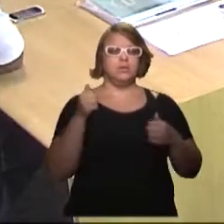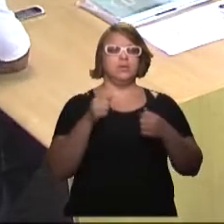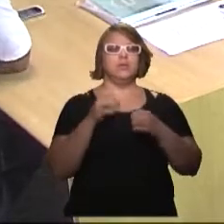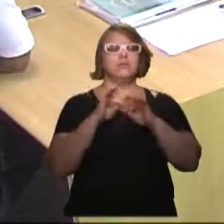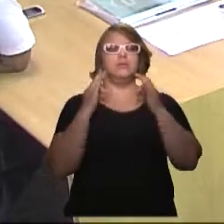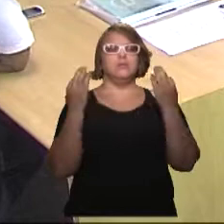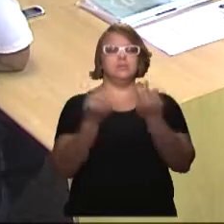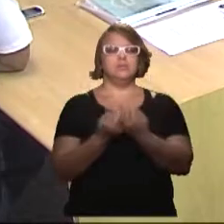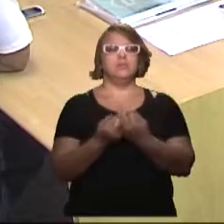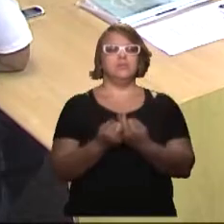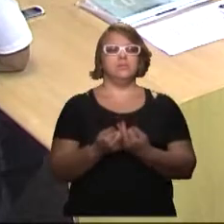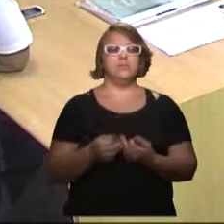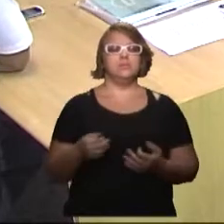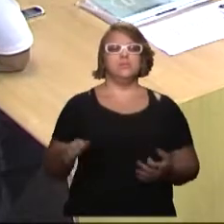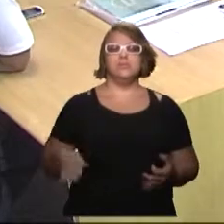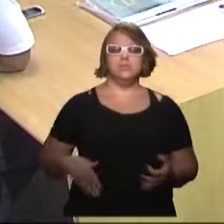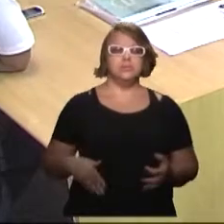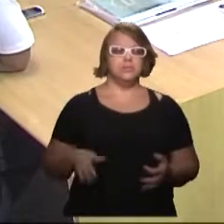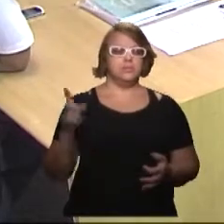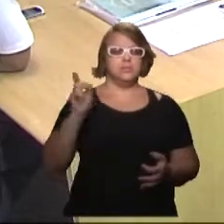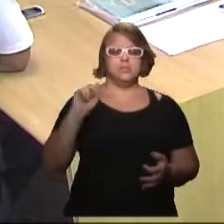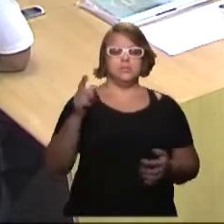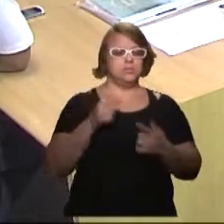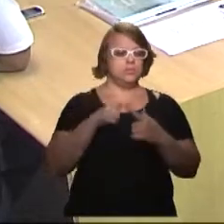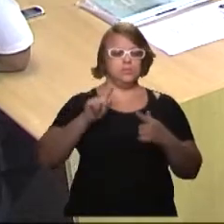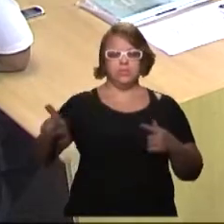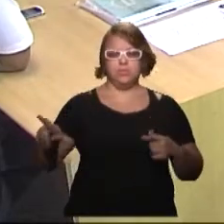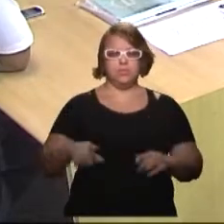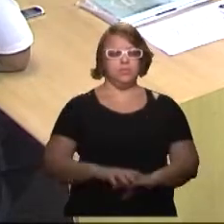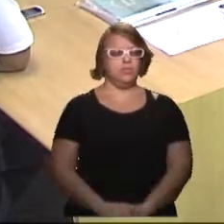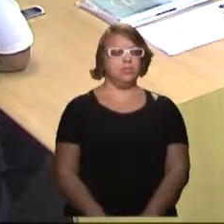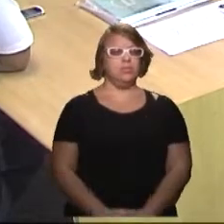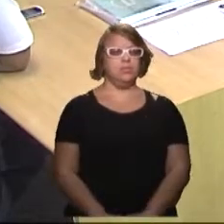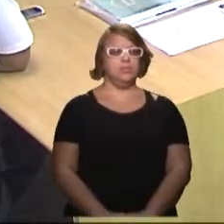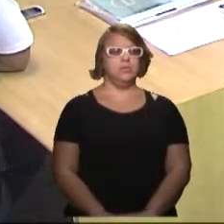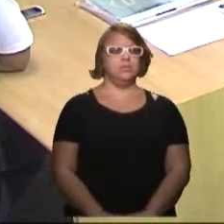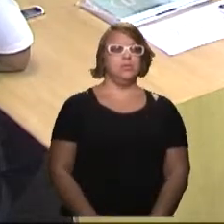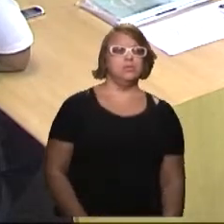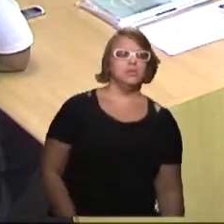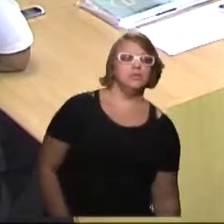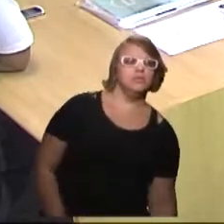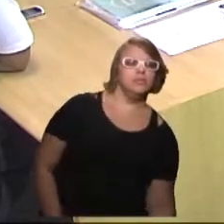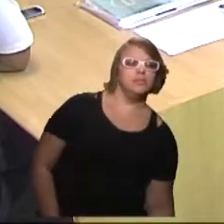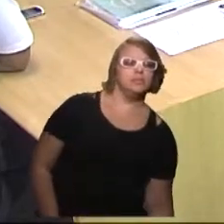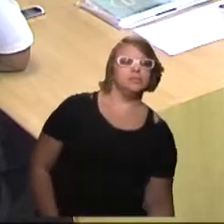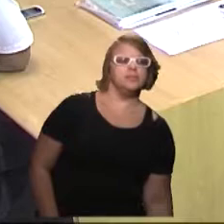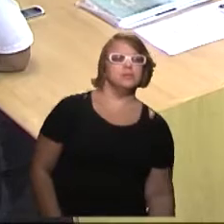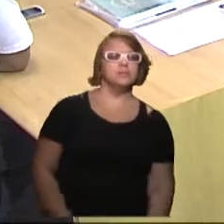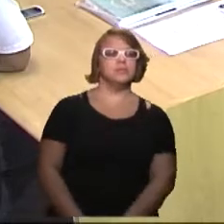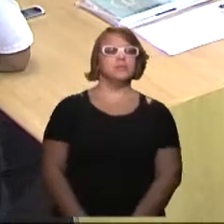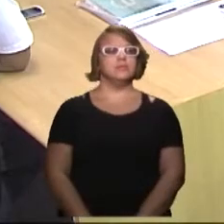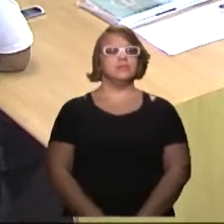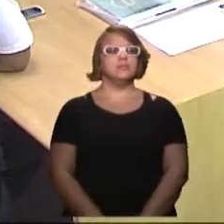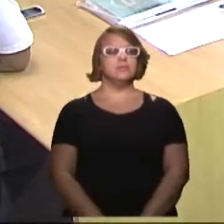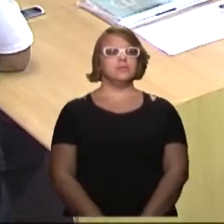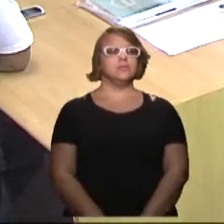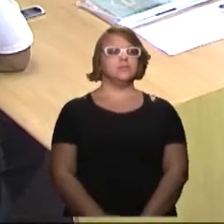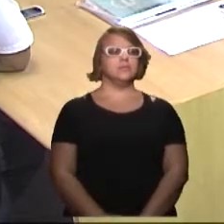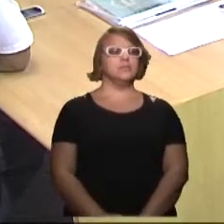Não, não concordo. Vereador Luiz da Farmácia? Não. Vereadora Graça? Sim. Sim. Sim.